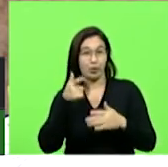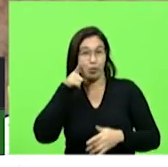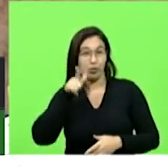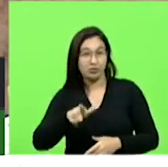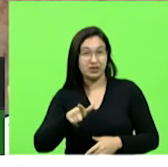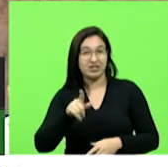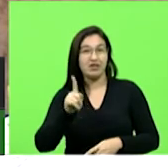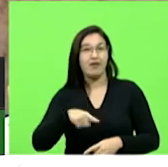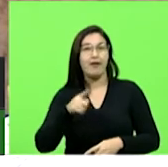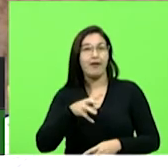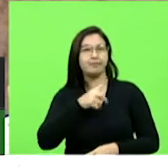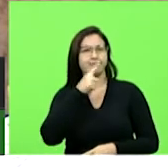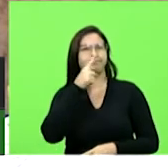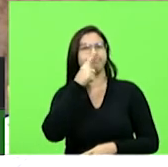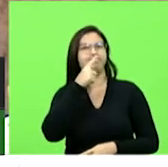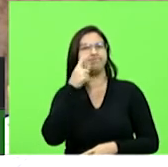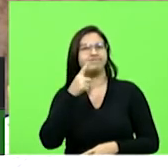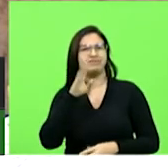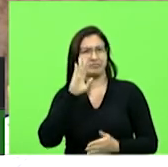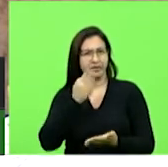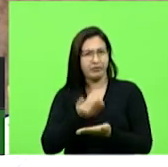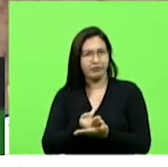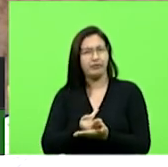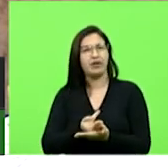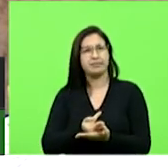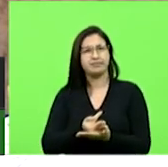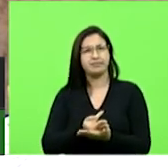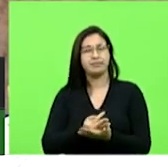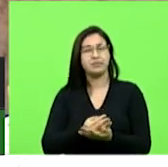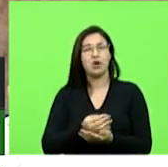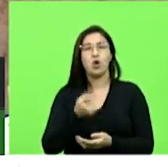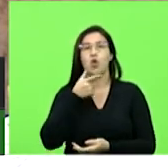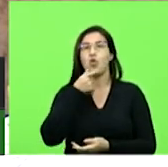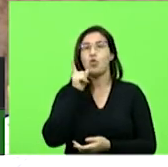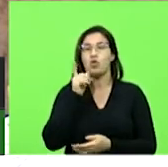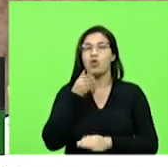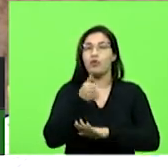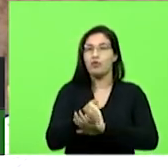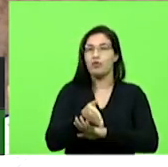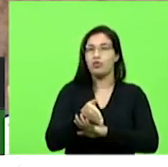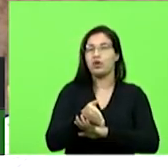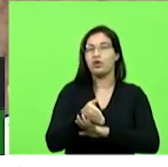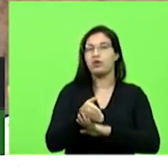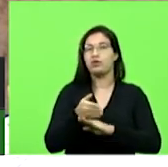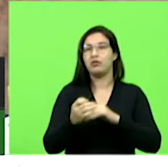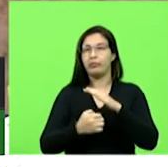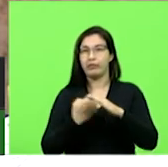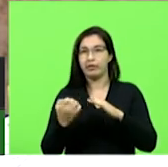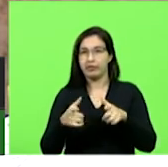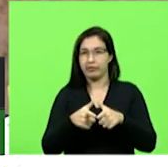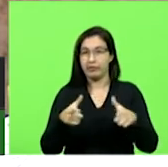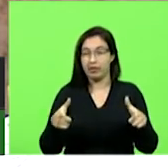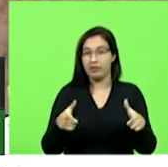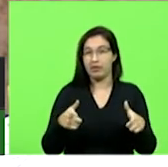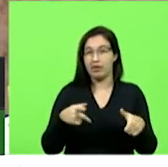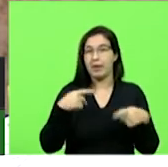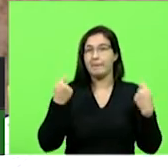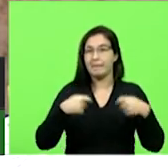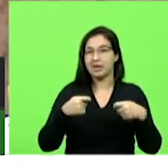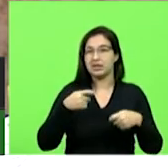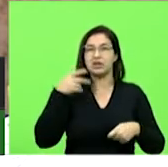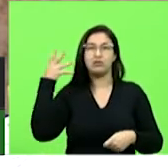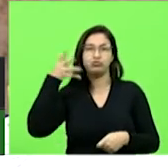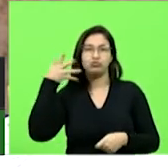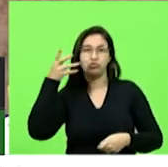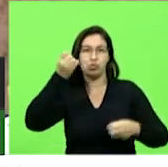de ousadia e fé. Ontem eu estava num evento para jovens empreendedores e eu precisava falar para eles uma fala